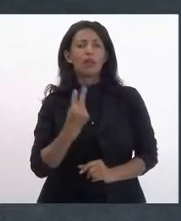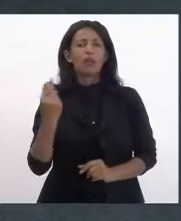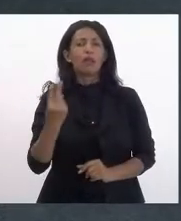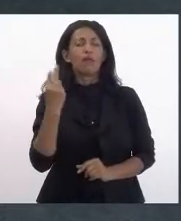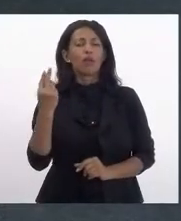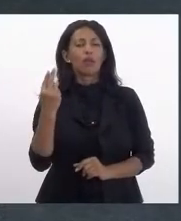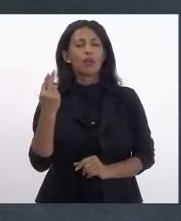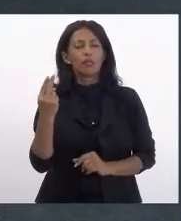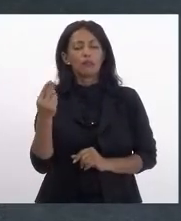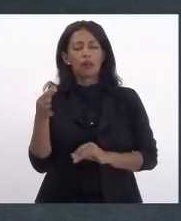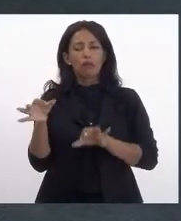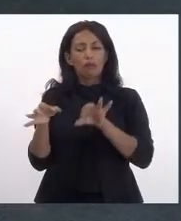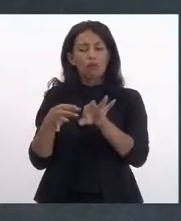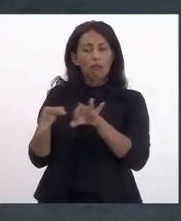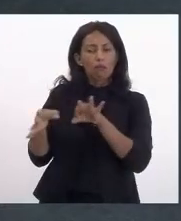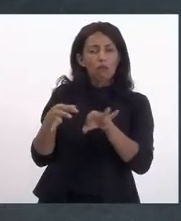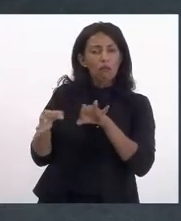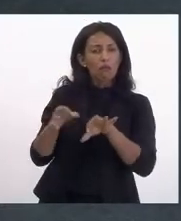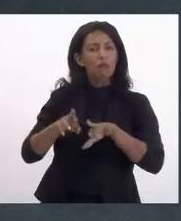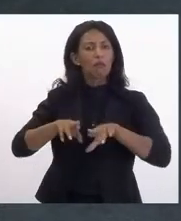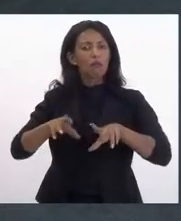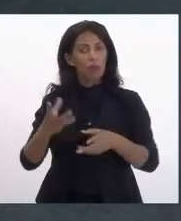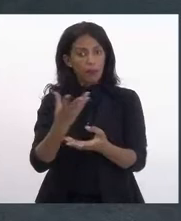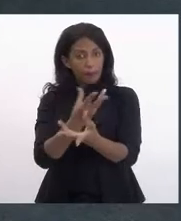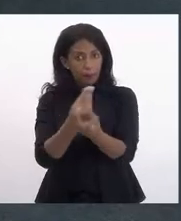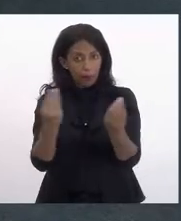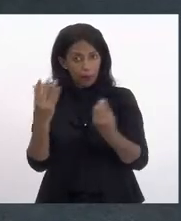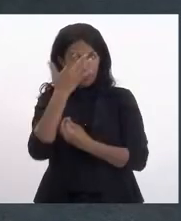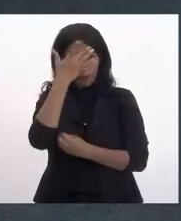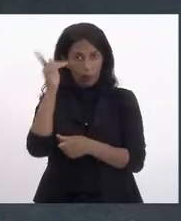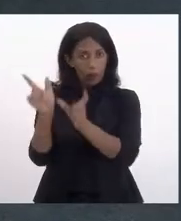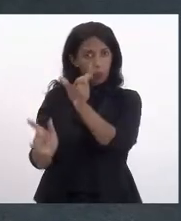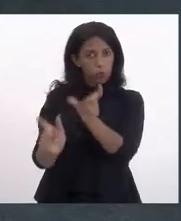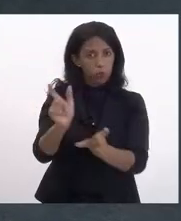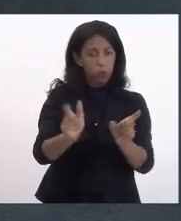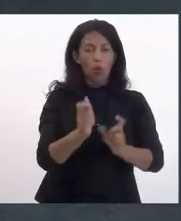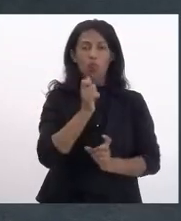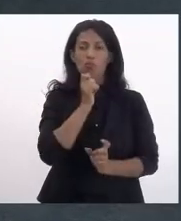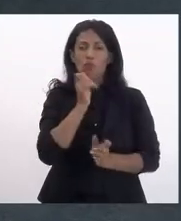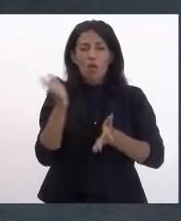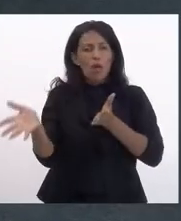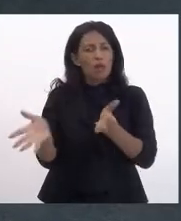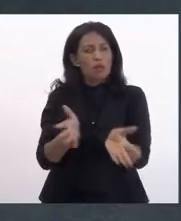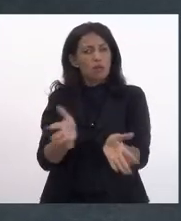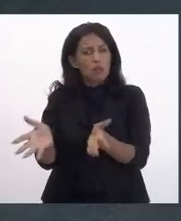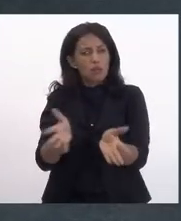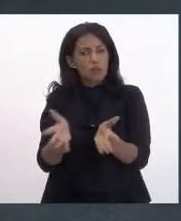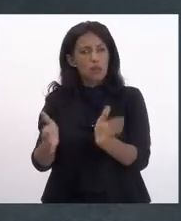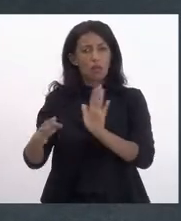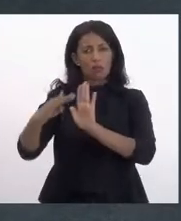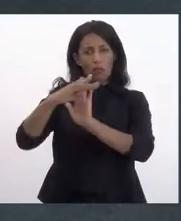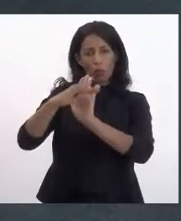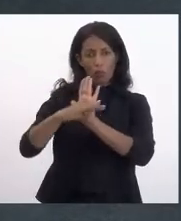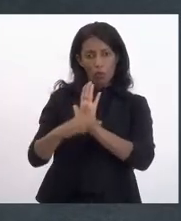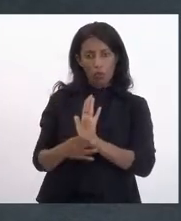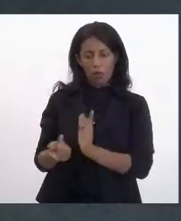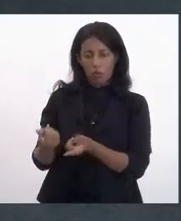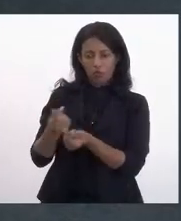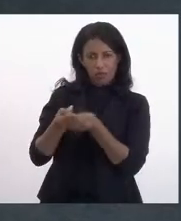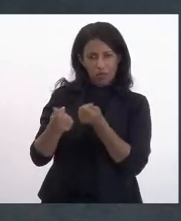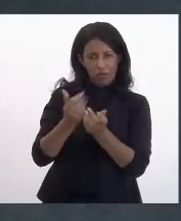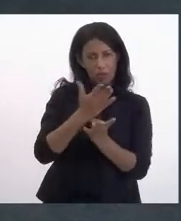que significa isso? Muitos moradores que não têm acesso aos programas de